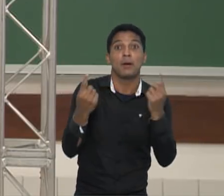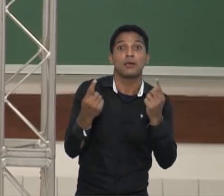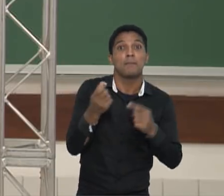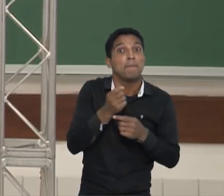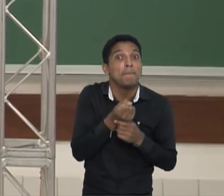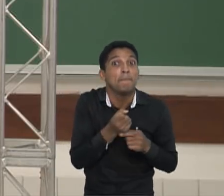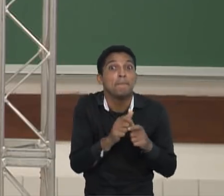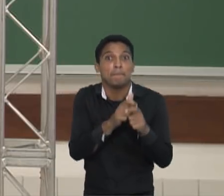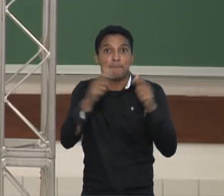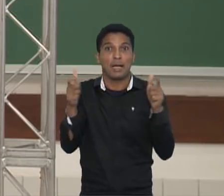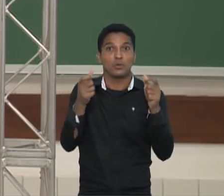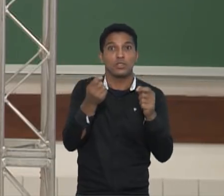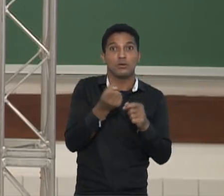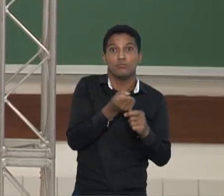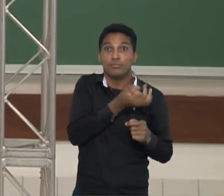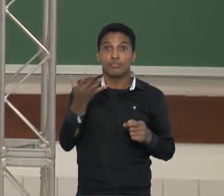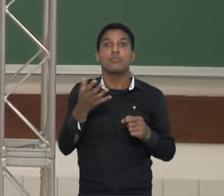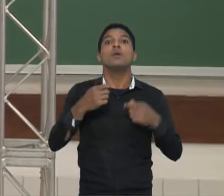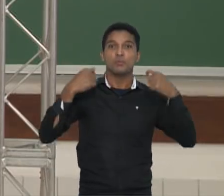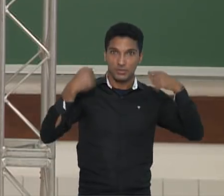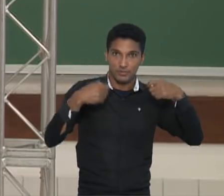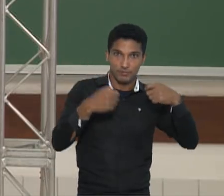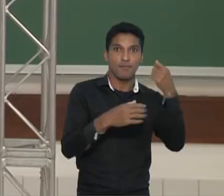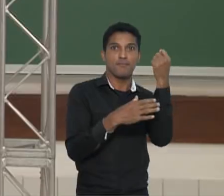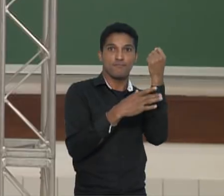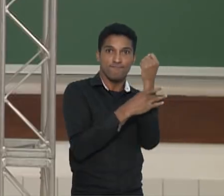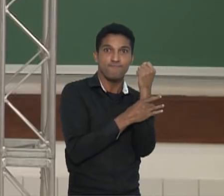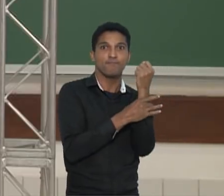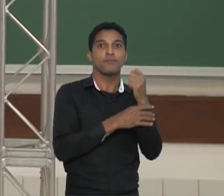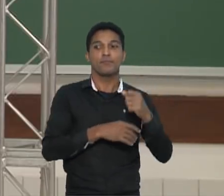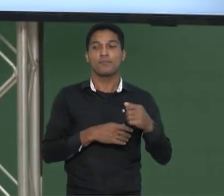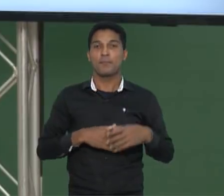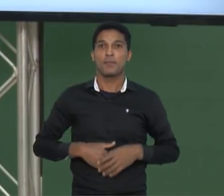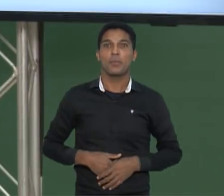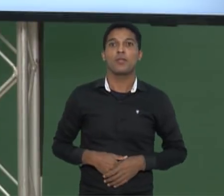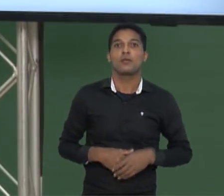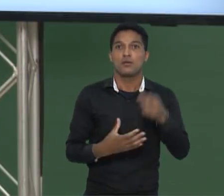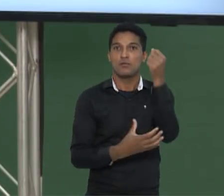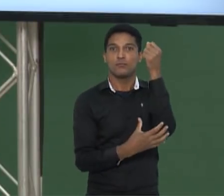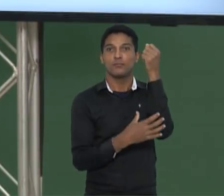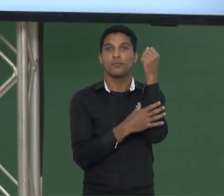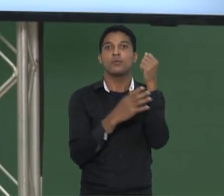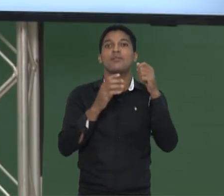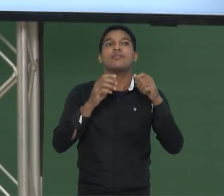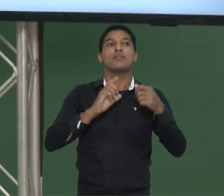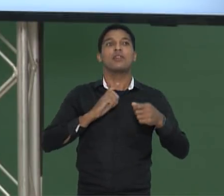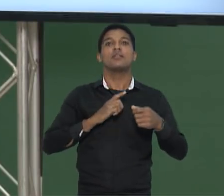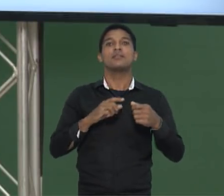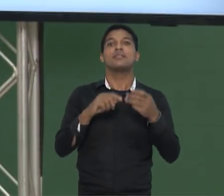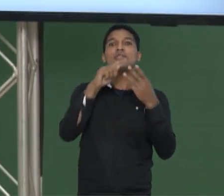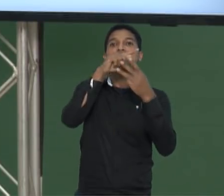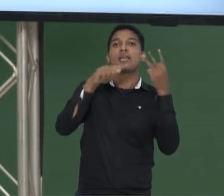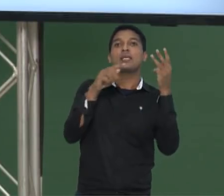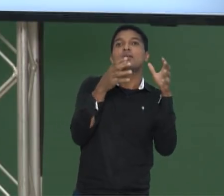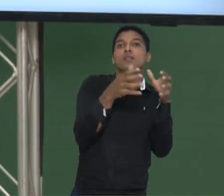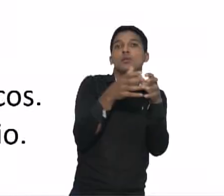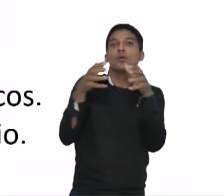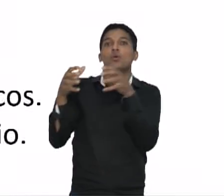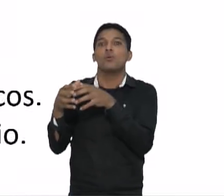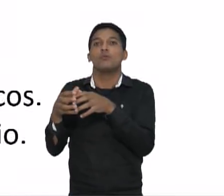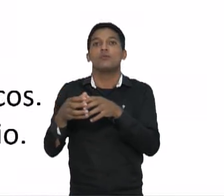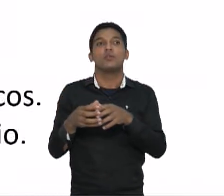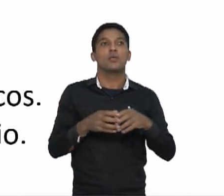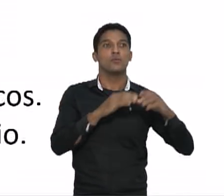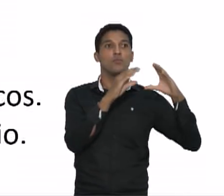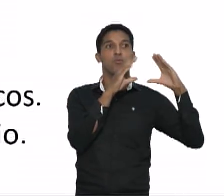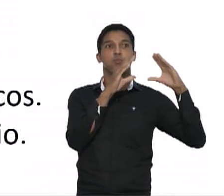alguns são. Então, os equipamentos da escalada, eles podem ser divididos em 3 grupos: os